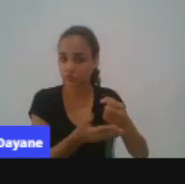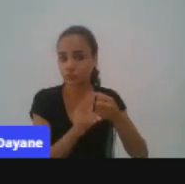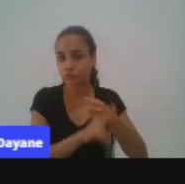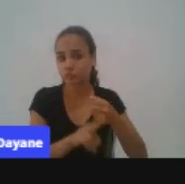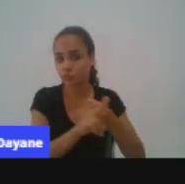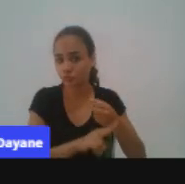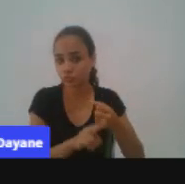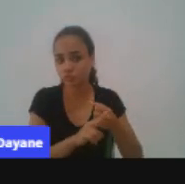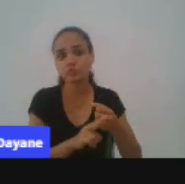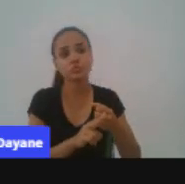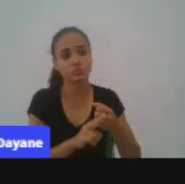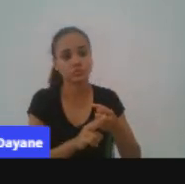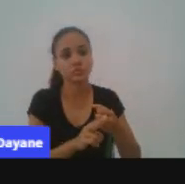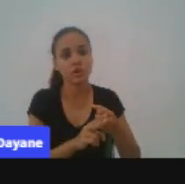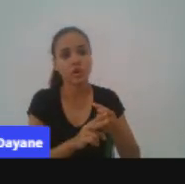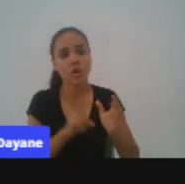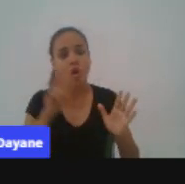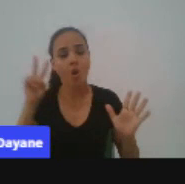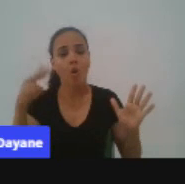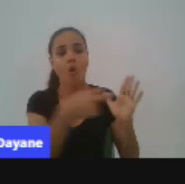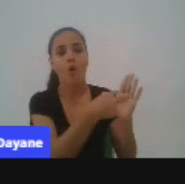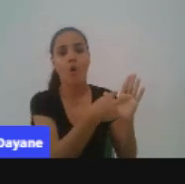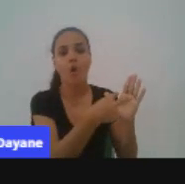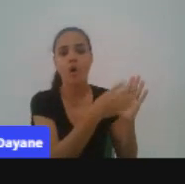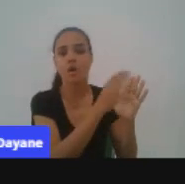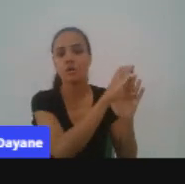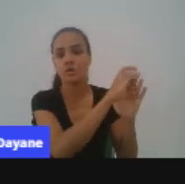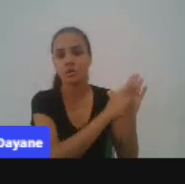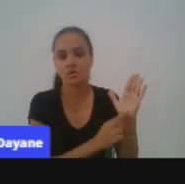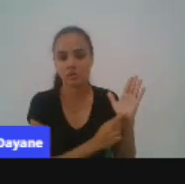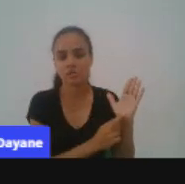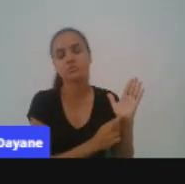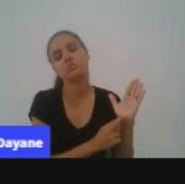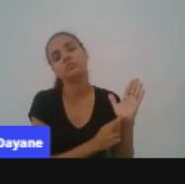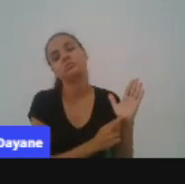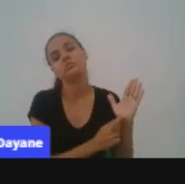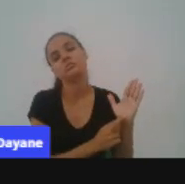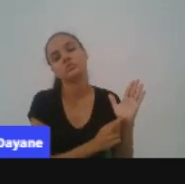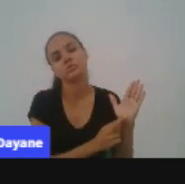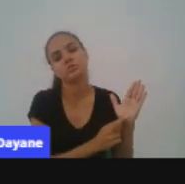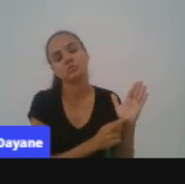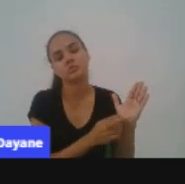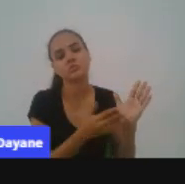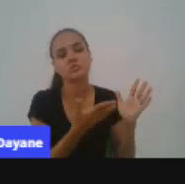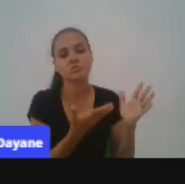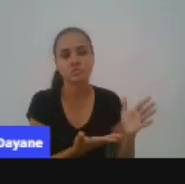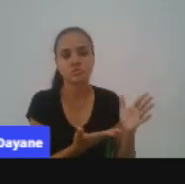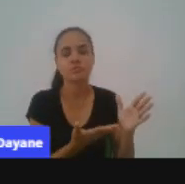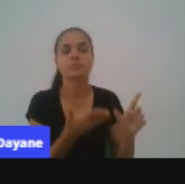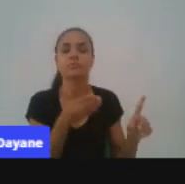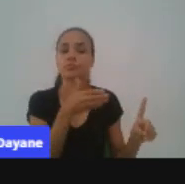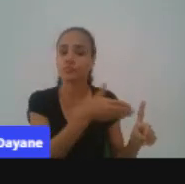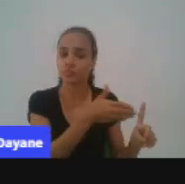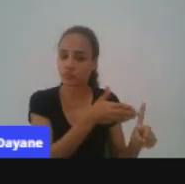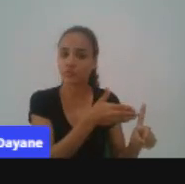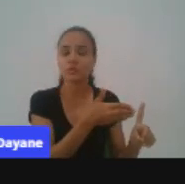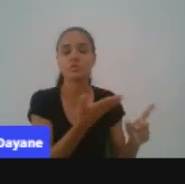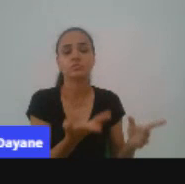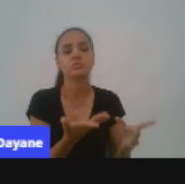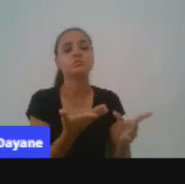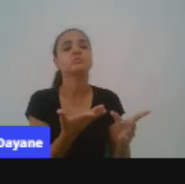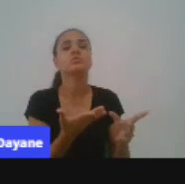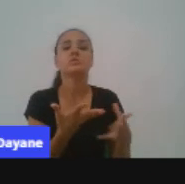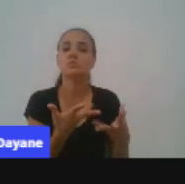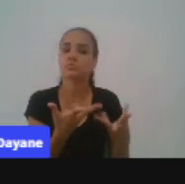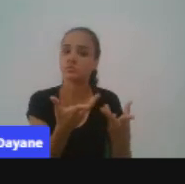circunstancial. Então, nós escolhemos lá uma quantidade, nós indicamos, melhor dizendo, uma quantidade de habilidades para cada ano escolar.